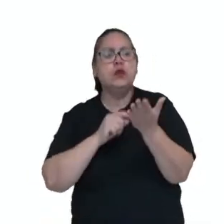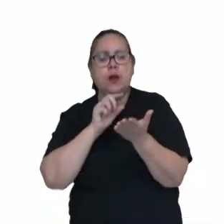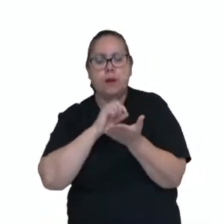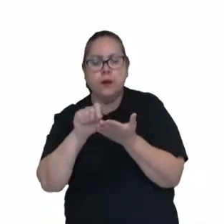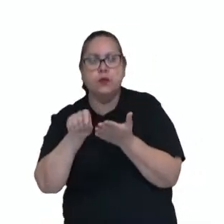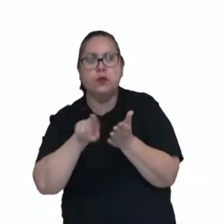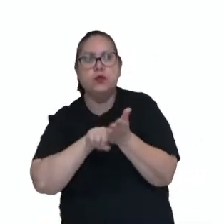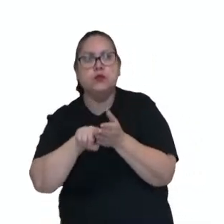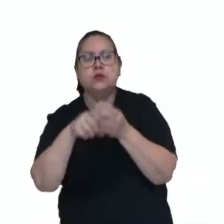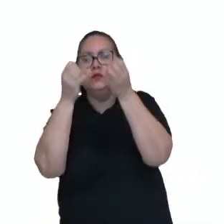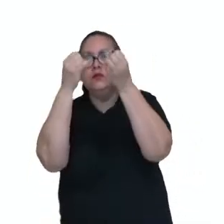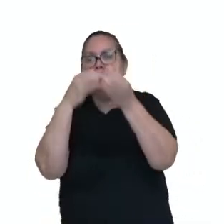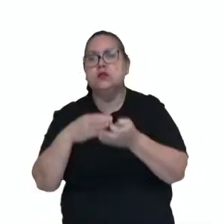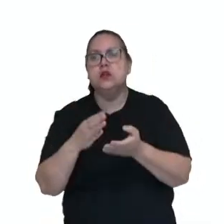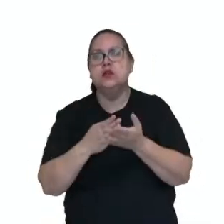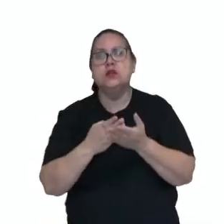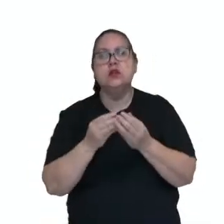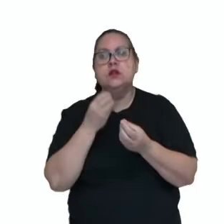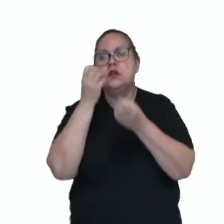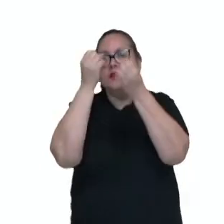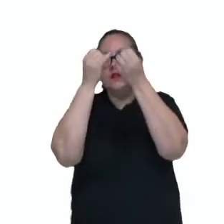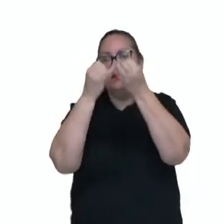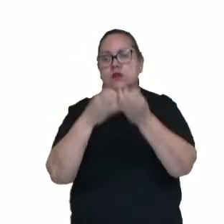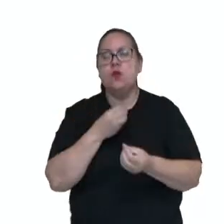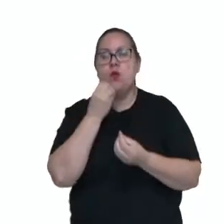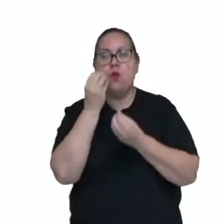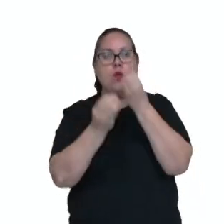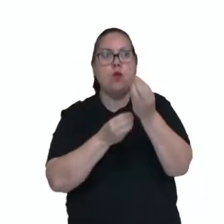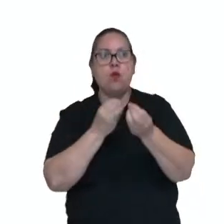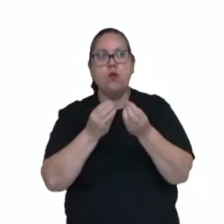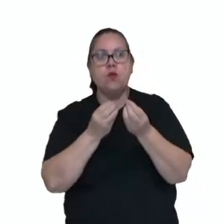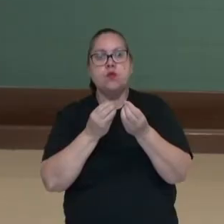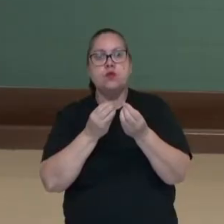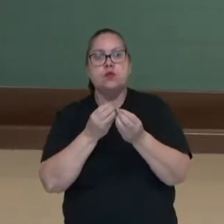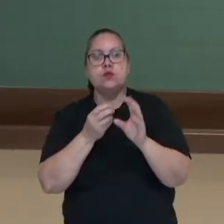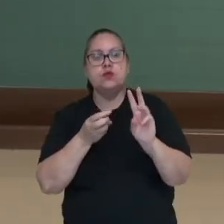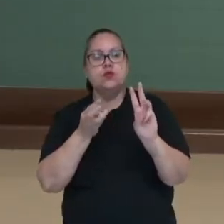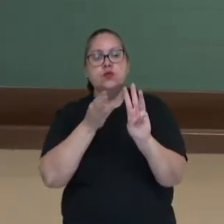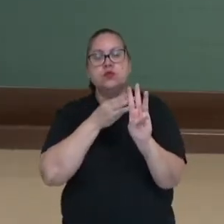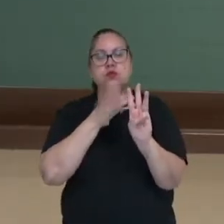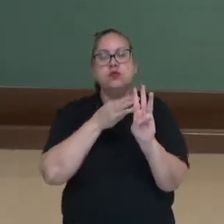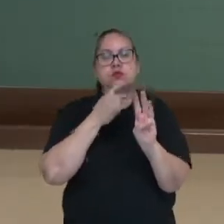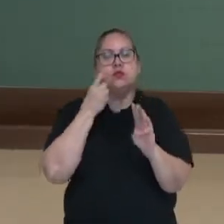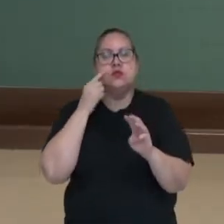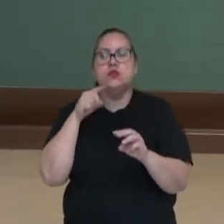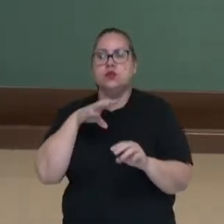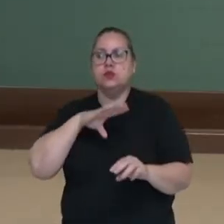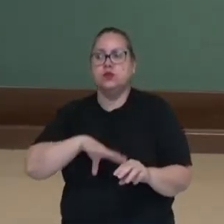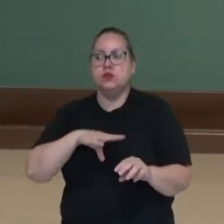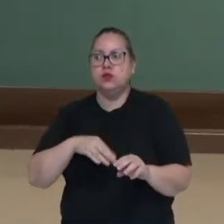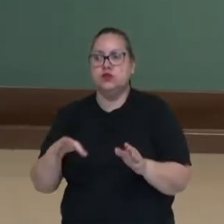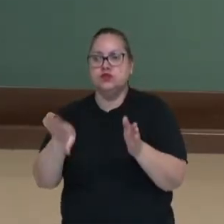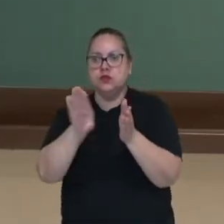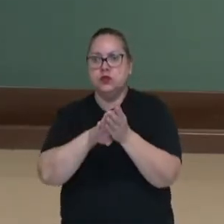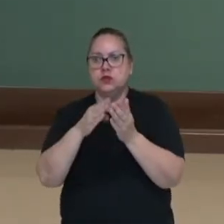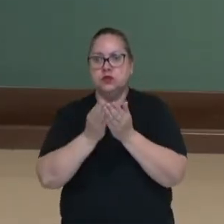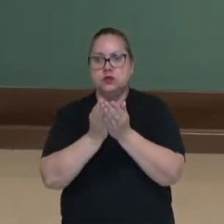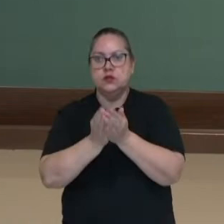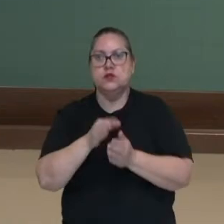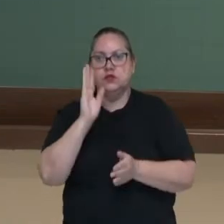responda. Explique como os indígenas observaram os portugueses quando chegaram no Brasil em 1500. Daqui a pouquinho nós